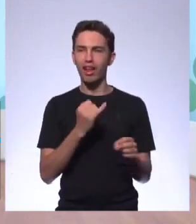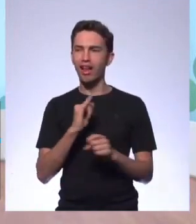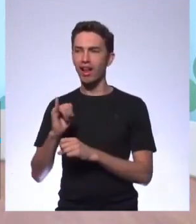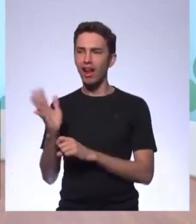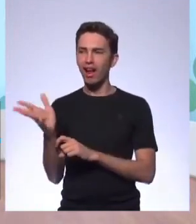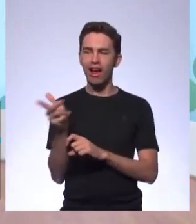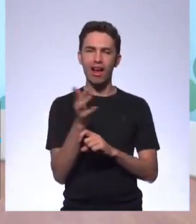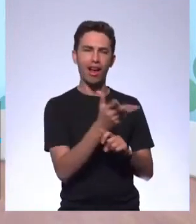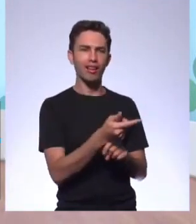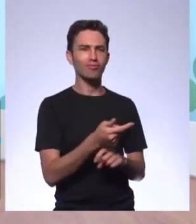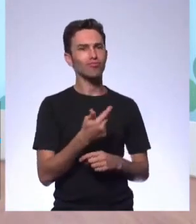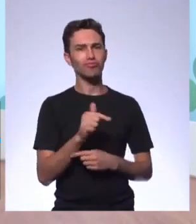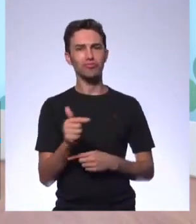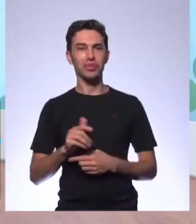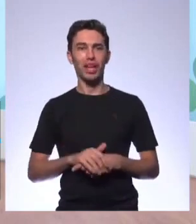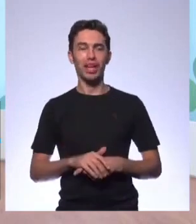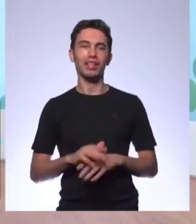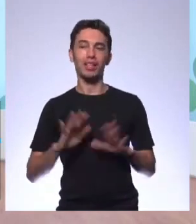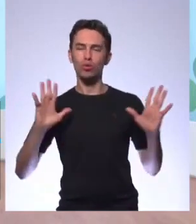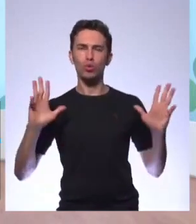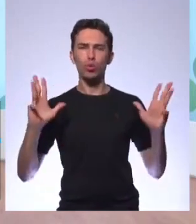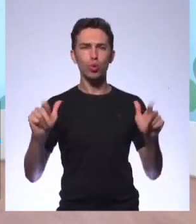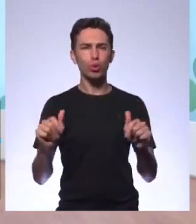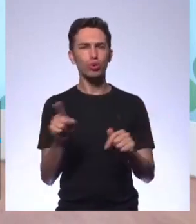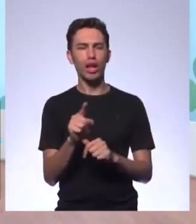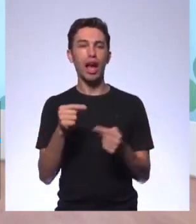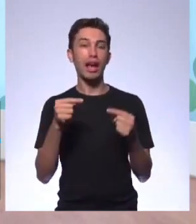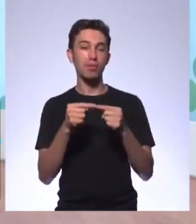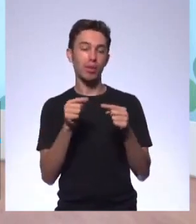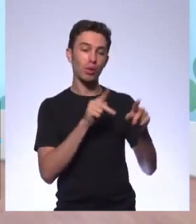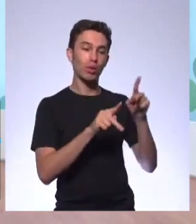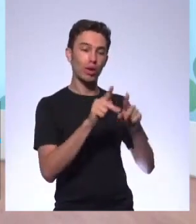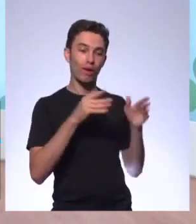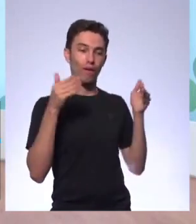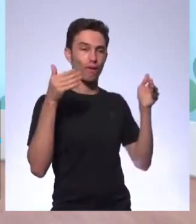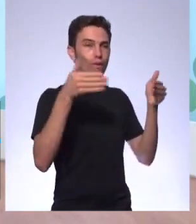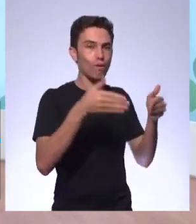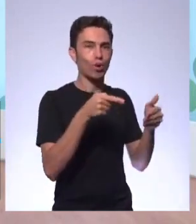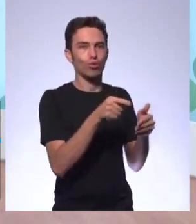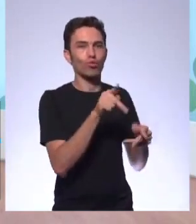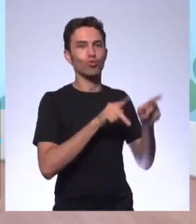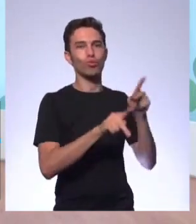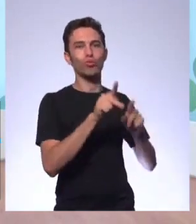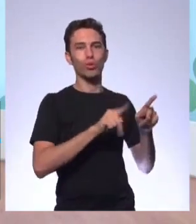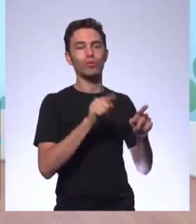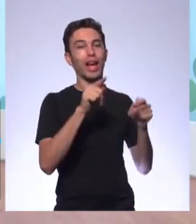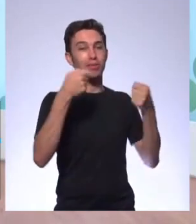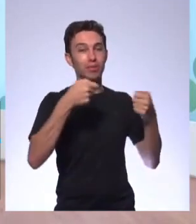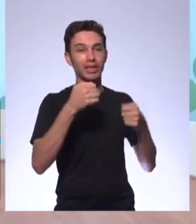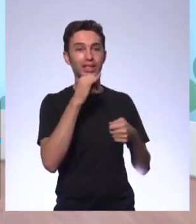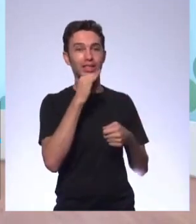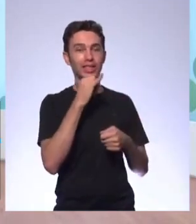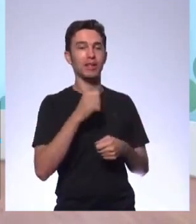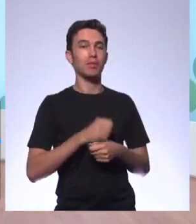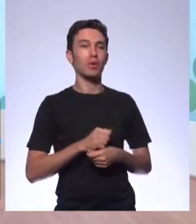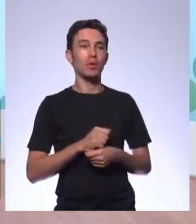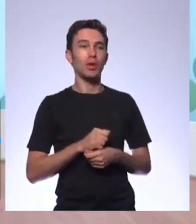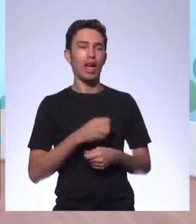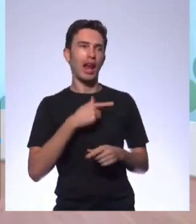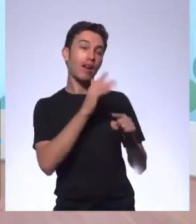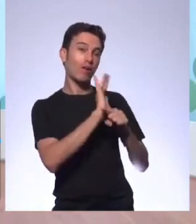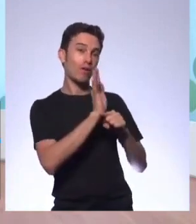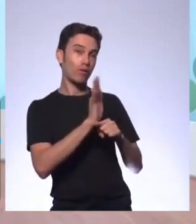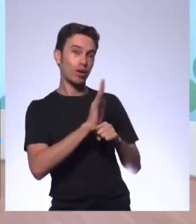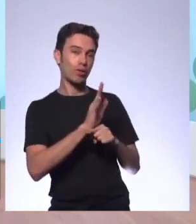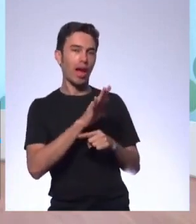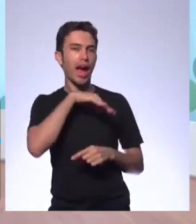agradar todo mundo, Ela é direcionada a um público, tá? Então, é por isso que precisa saber. Para quem, por exemplo, o filme que a gente